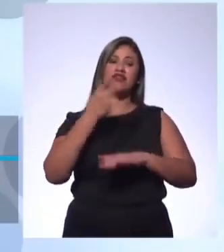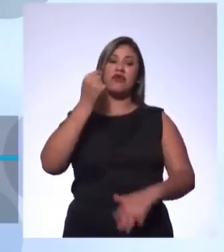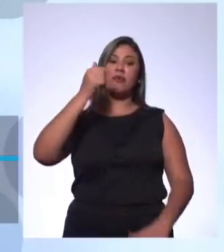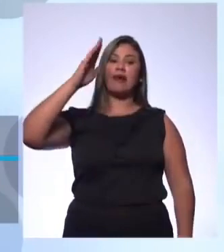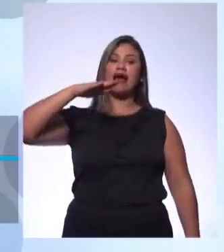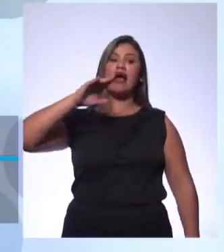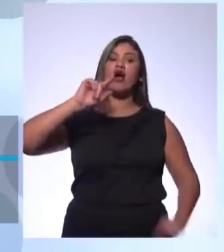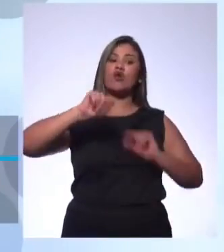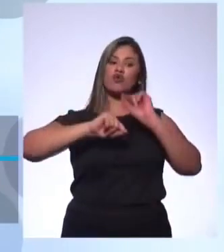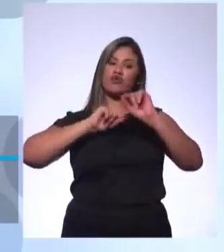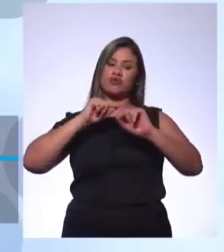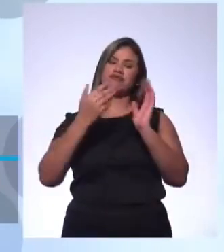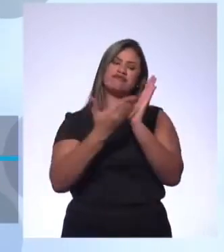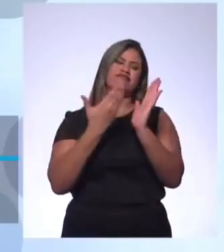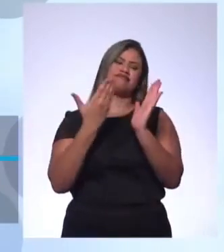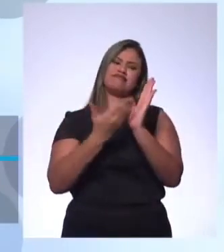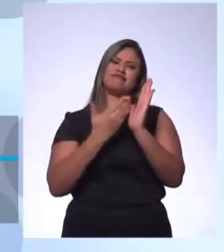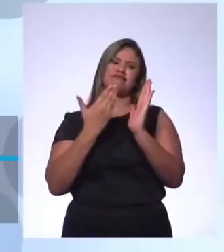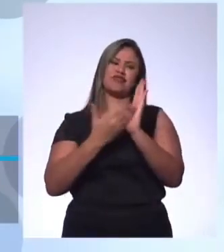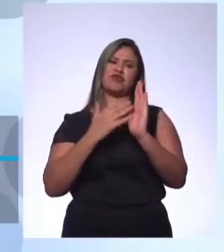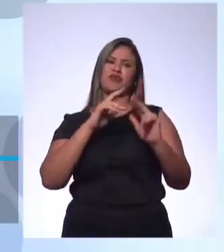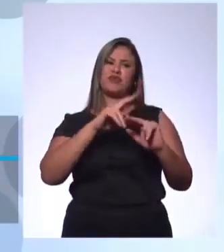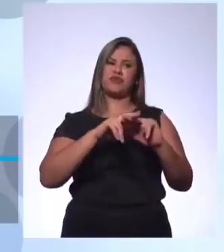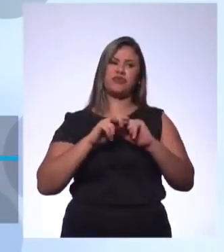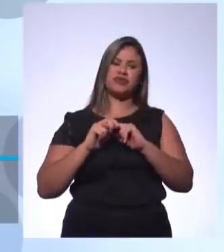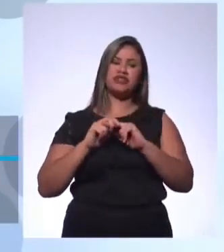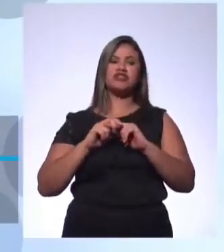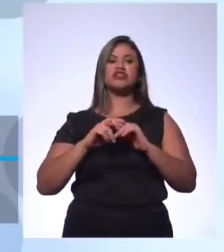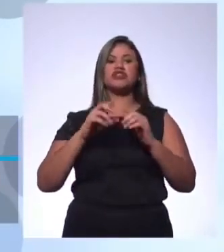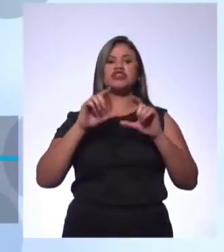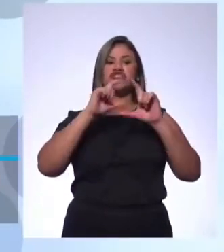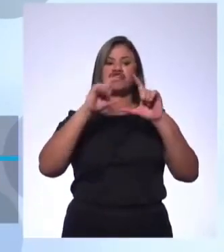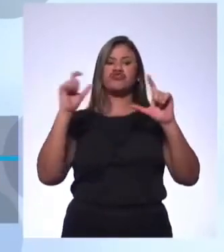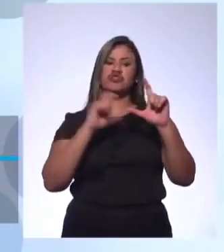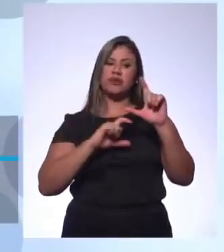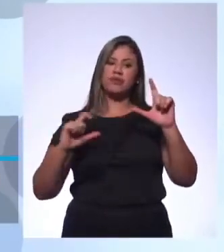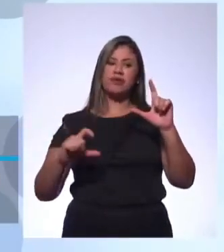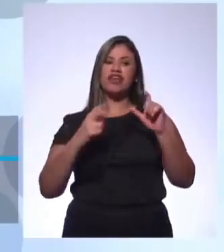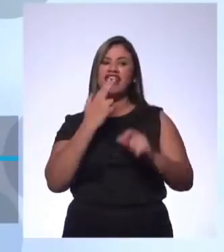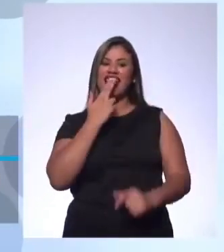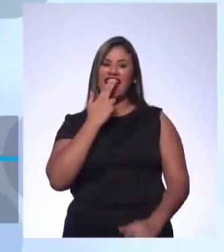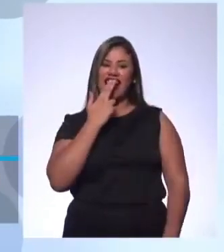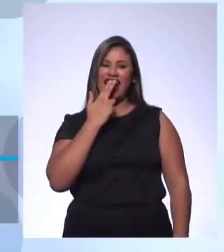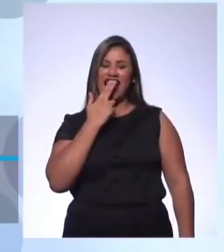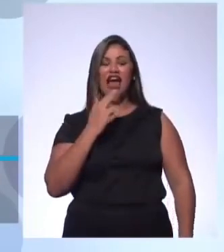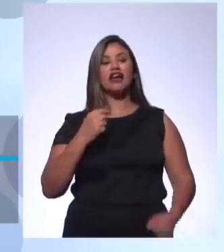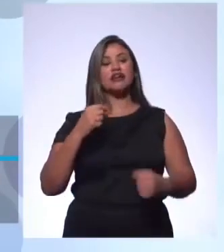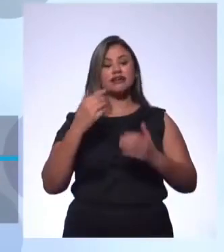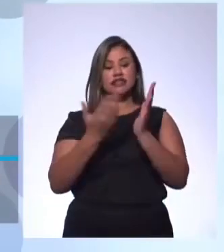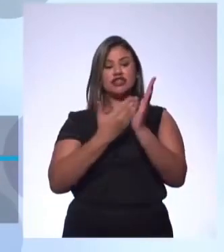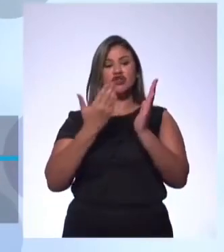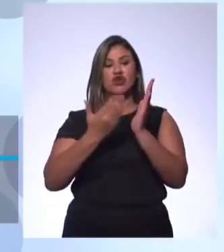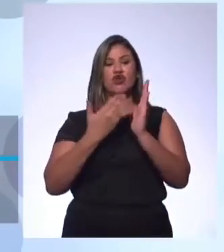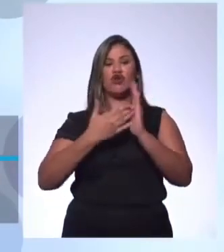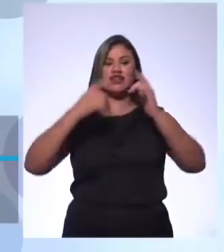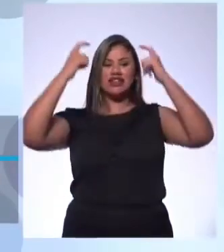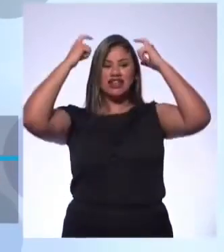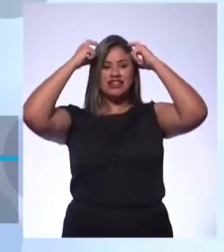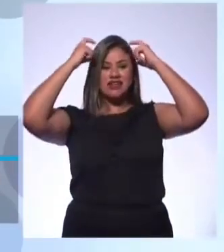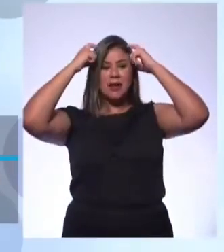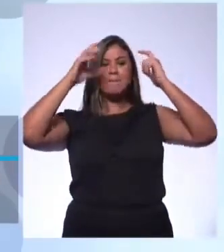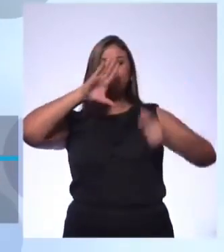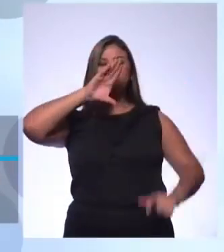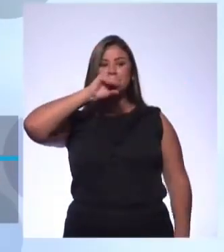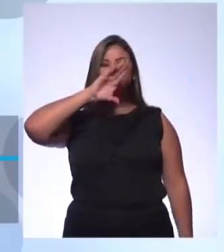as histórias, eram os livros, né? Por isso estava lá o livro, tinha um gibi, Turma da Mônica, né? Eu gostava muito de ler as histórias da Disney, né, quadrinhos da Disney, Pato Donald,